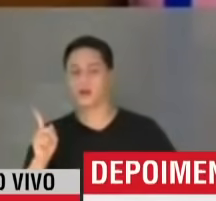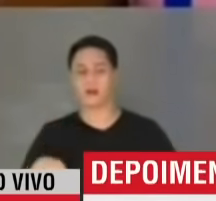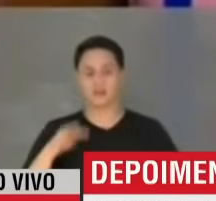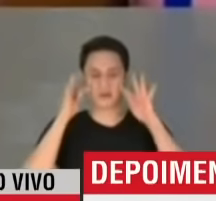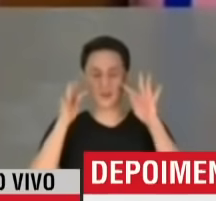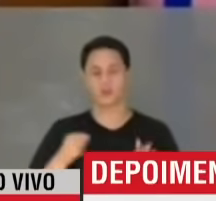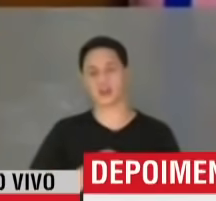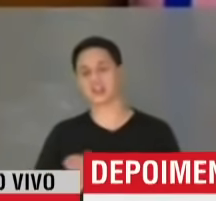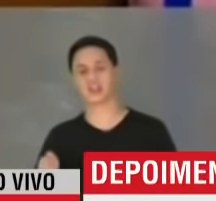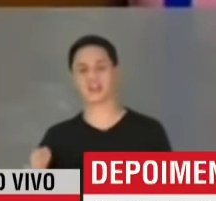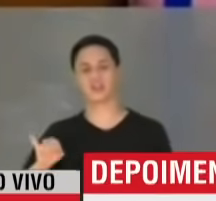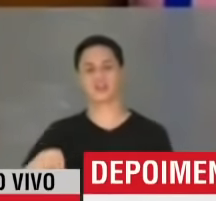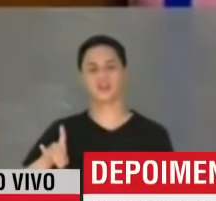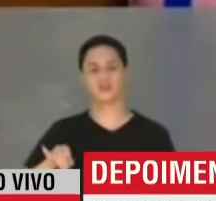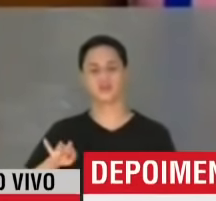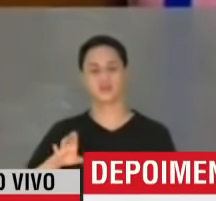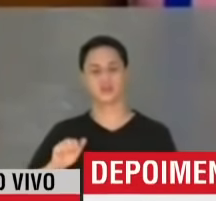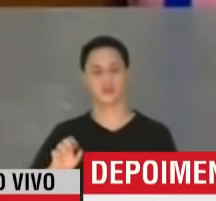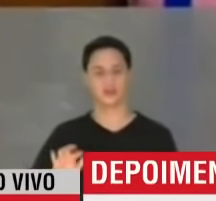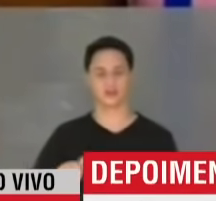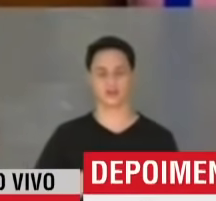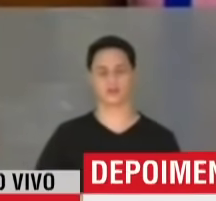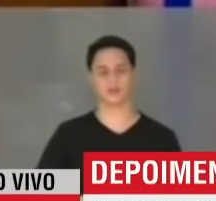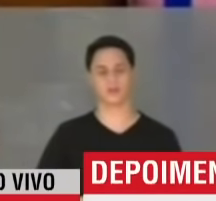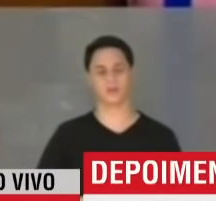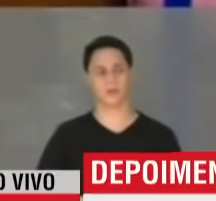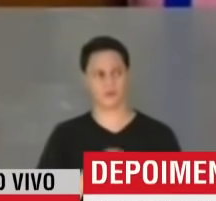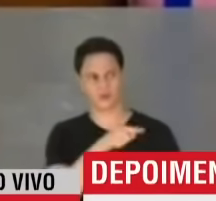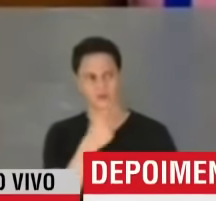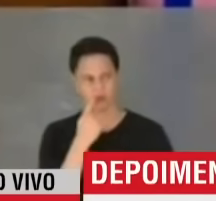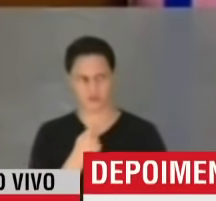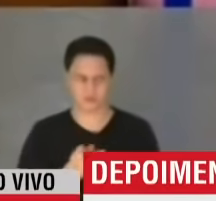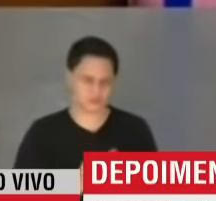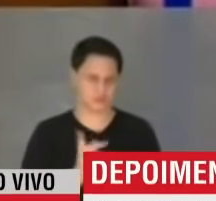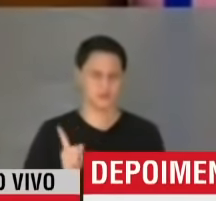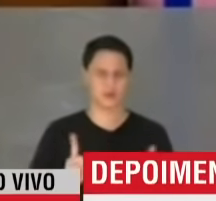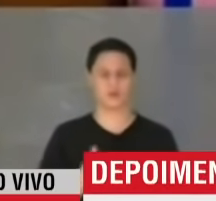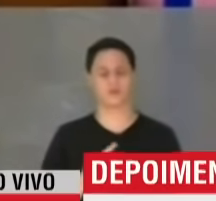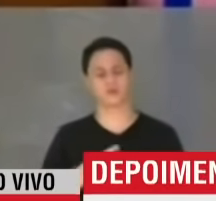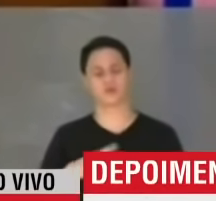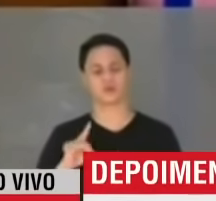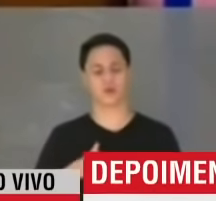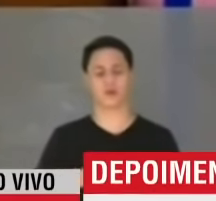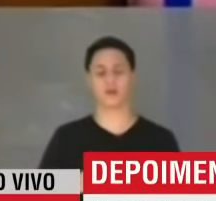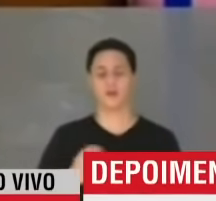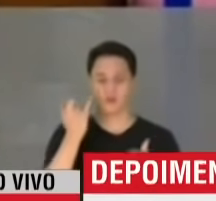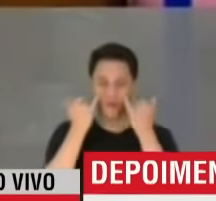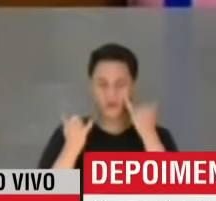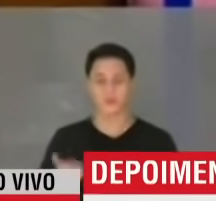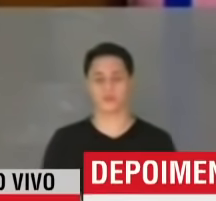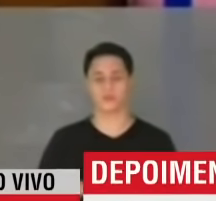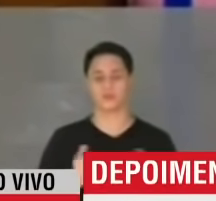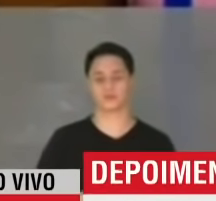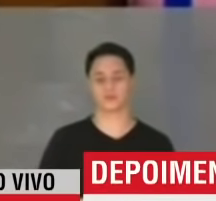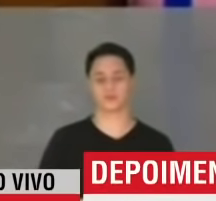isso é absolutamente previsto no direito, não tem nada de novo e nem o senhor está cometendo nenhuma irregularidade. O senhor está apenas informando que ouviu falar desse tipo